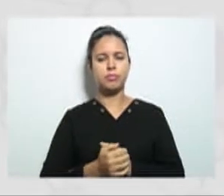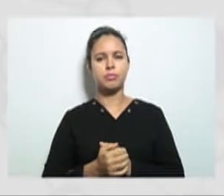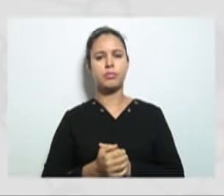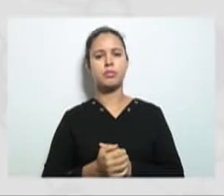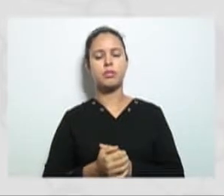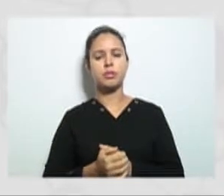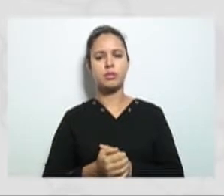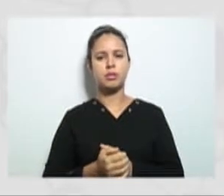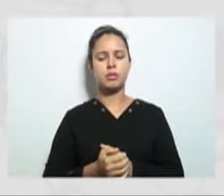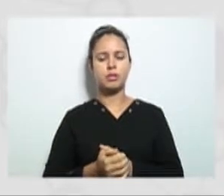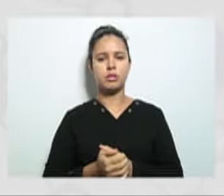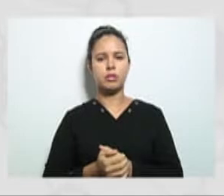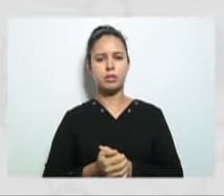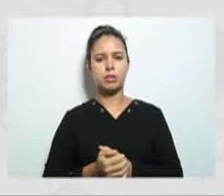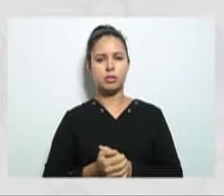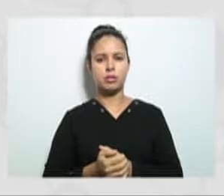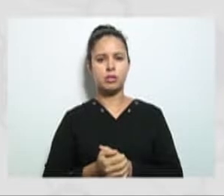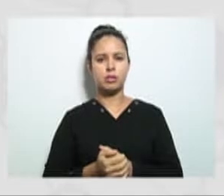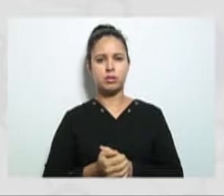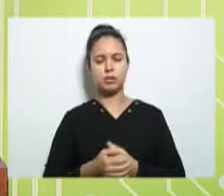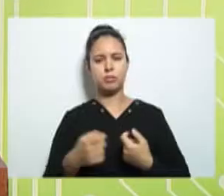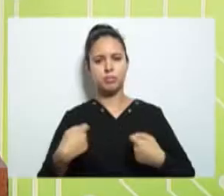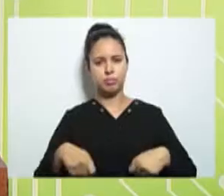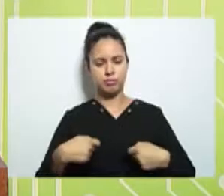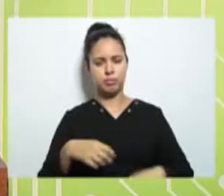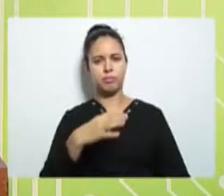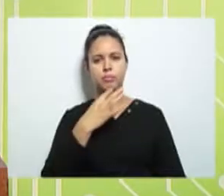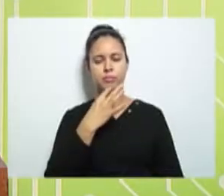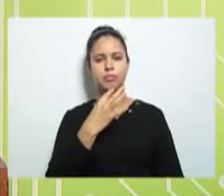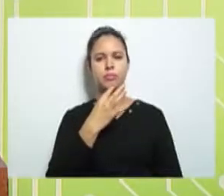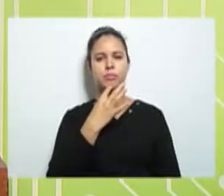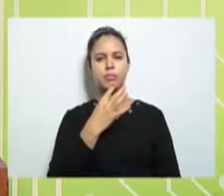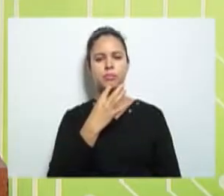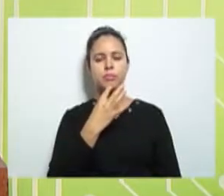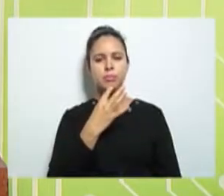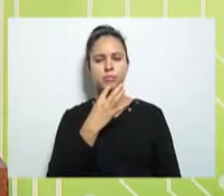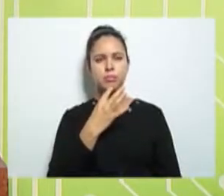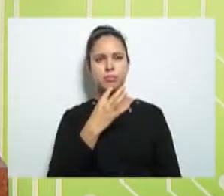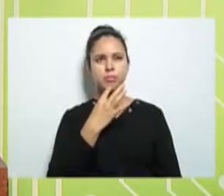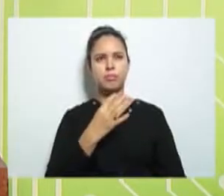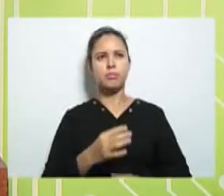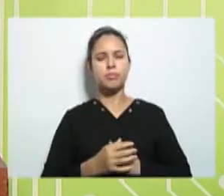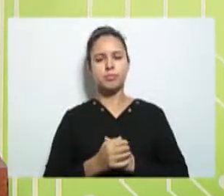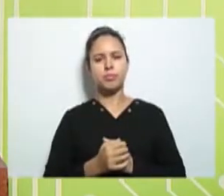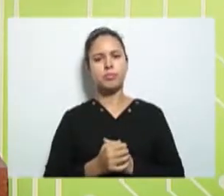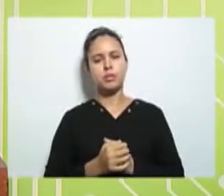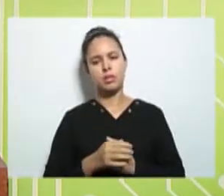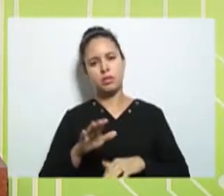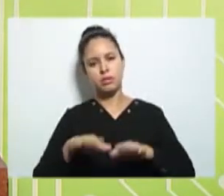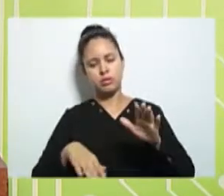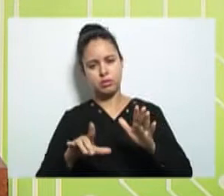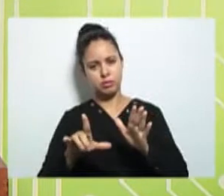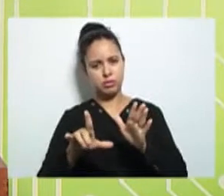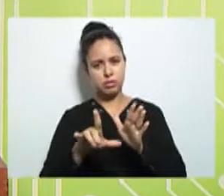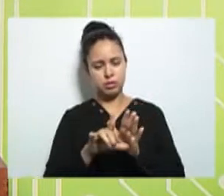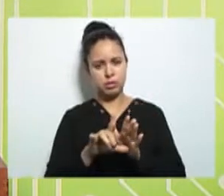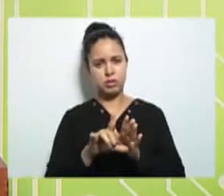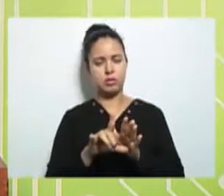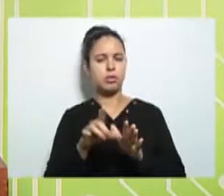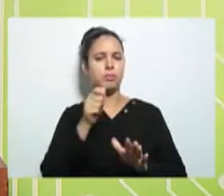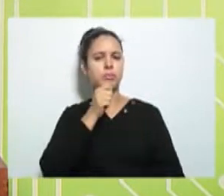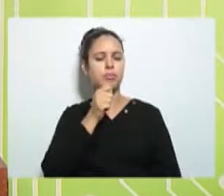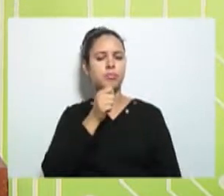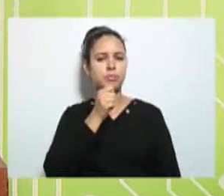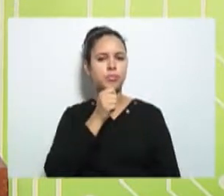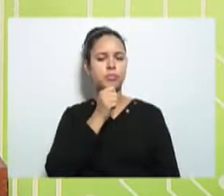frisar nessa questão aqui, que a gente tem que conhecer. Às vezes você vai numa loja, você não tem conhecimento, isso já aconteceu comigo, tá, gente? Então, você vai